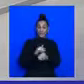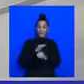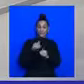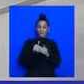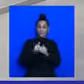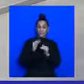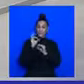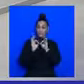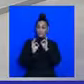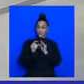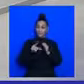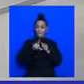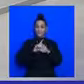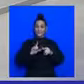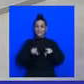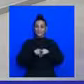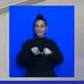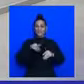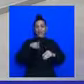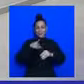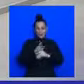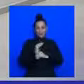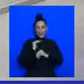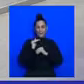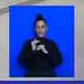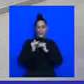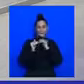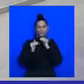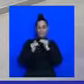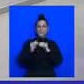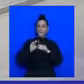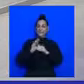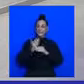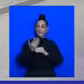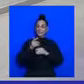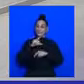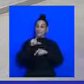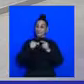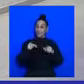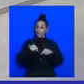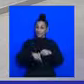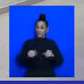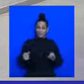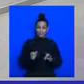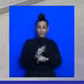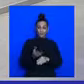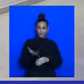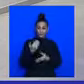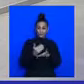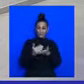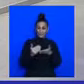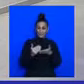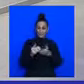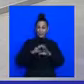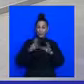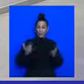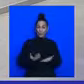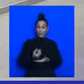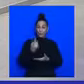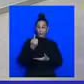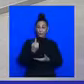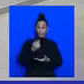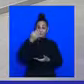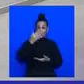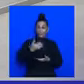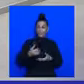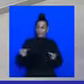os procedimentos prévios e agora também vão validar cada passo deste sorteio. Então está tudo pronto por aqui? Vamos começar! O